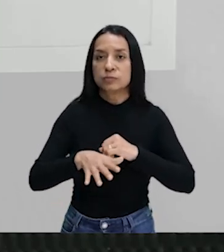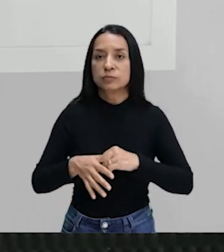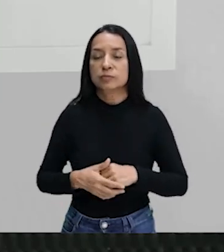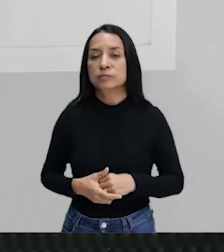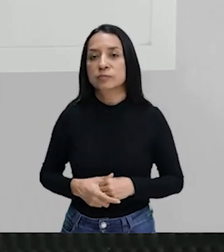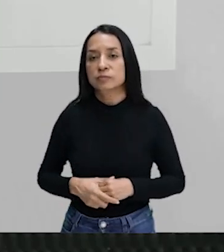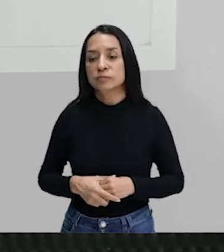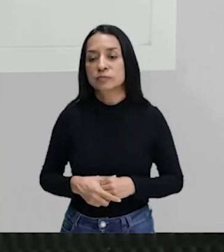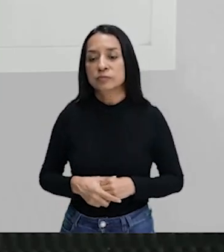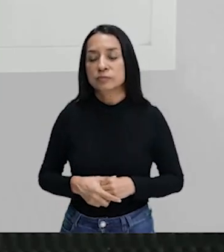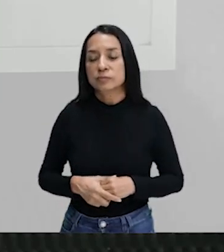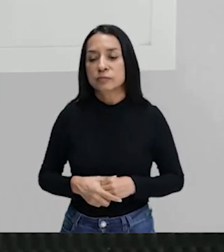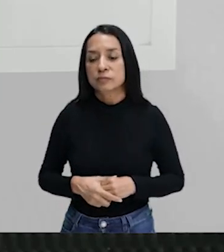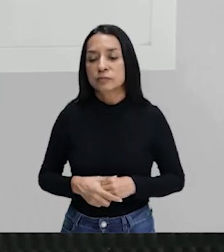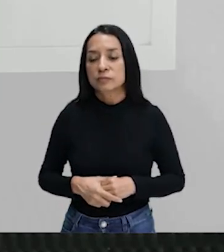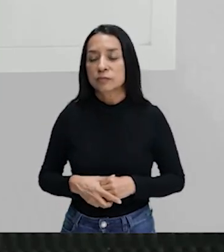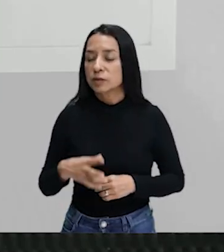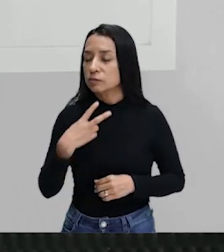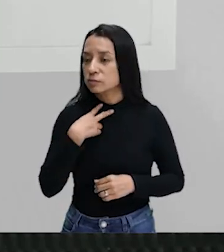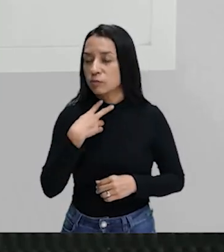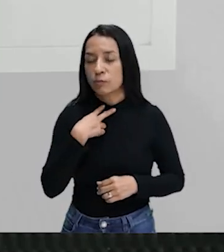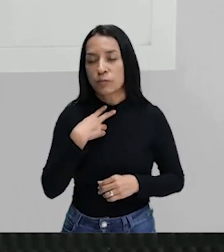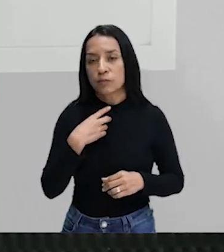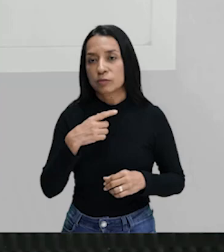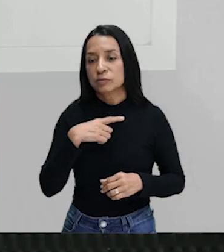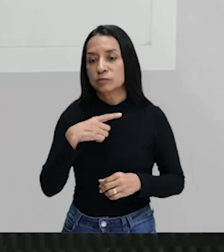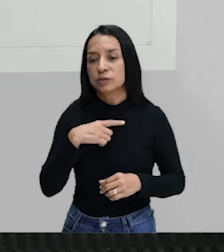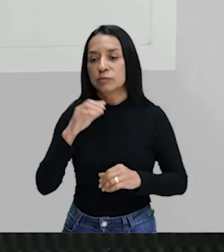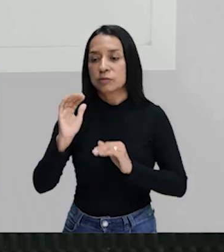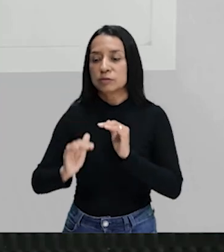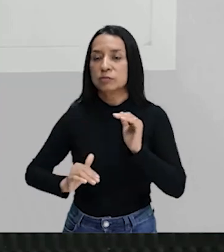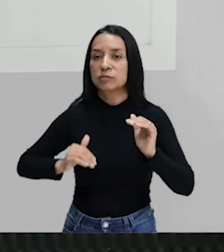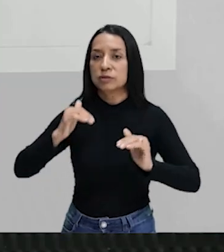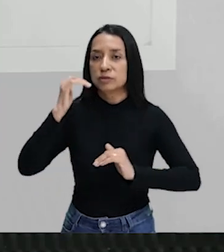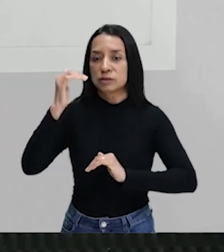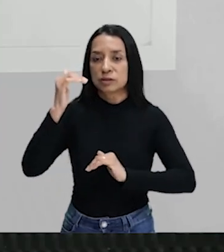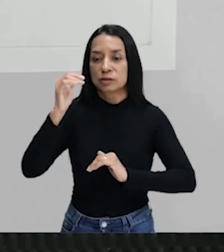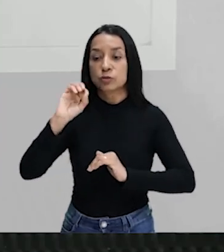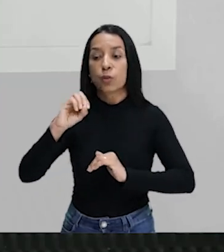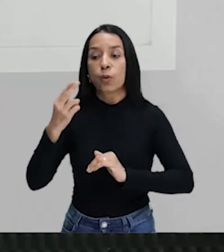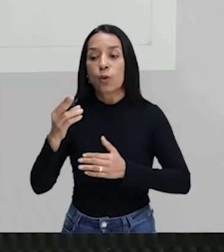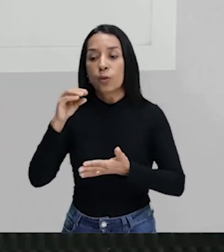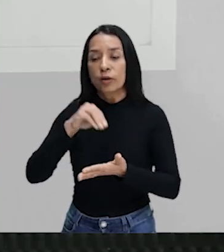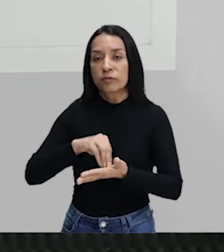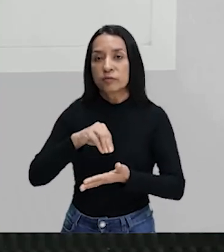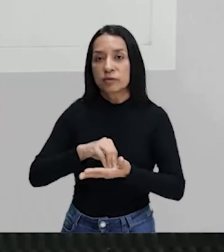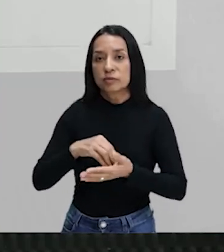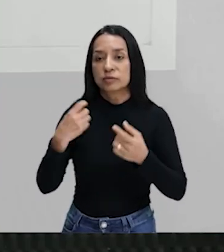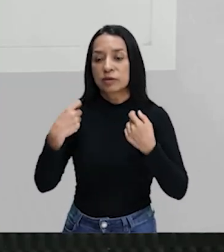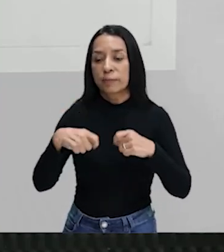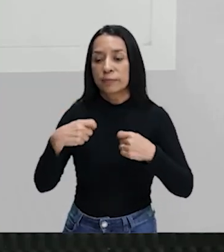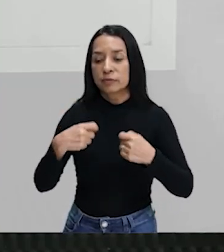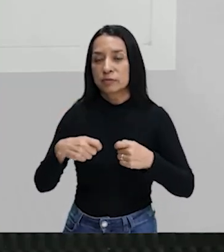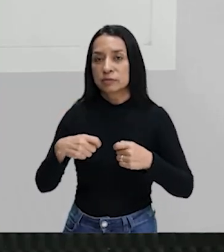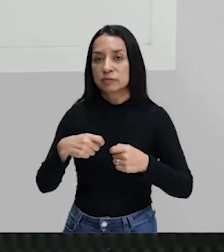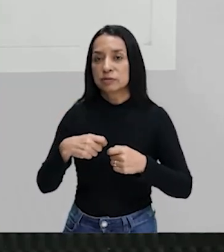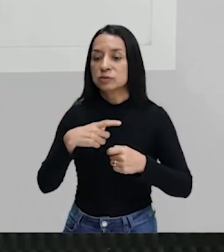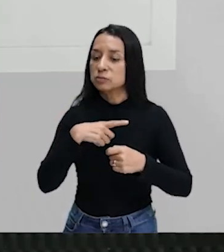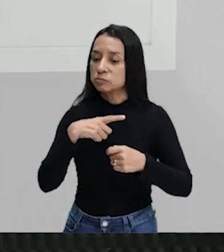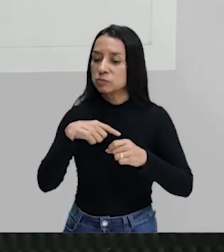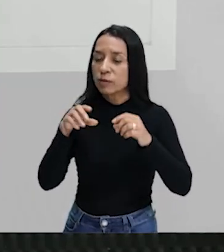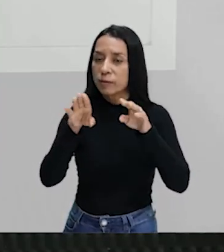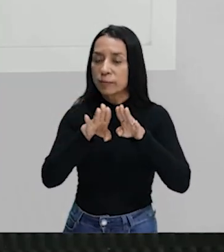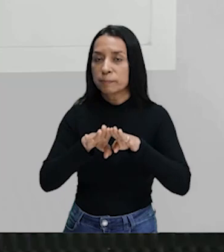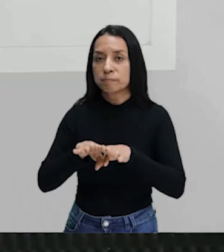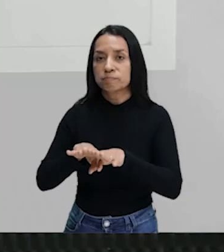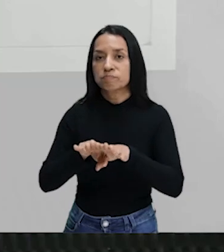Então, eu não posso ter nem o excesso e nem a falta. Eu preciso estar equilibrado. A noção aqui é